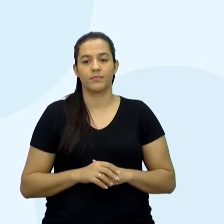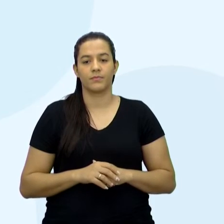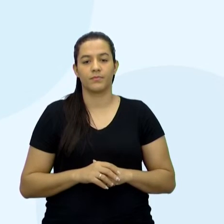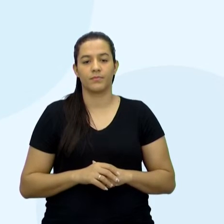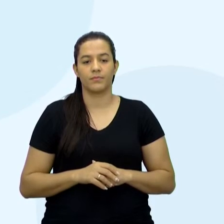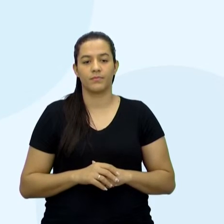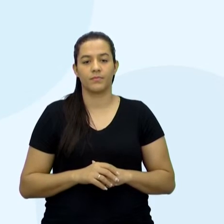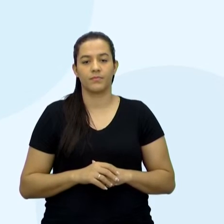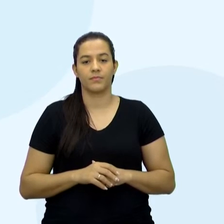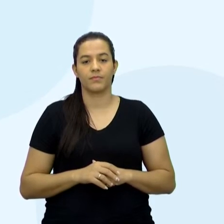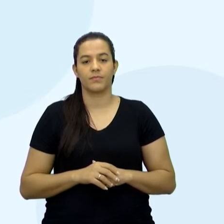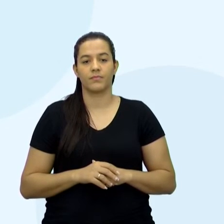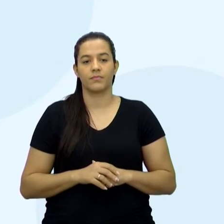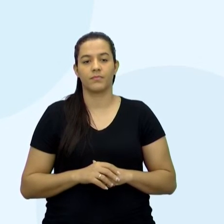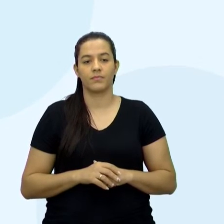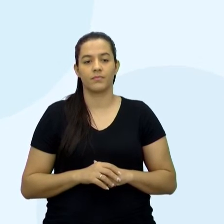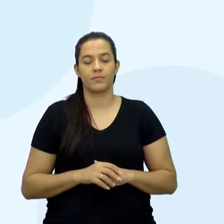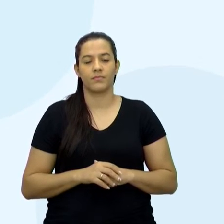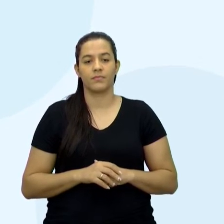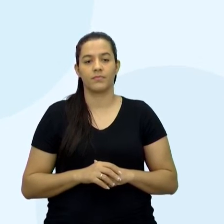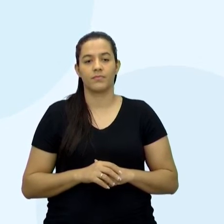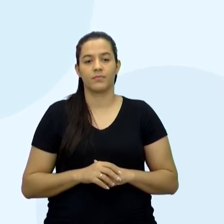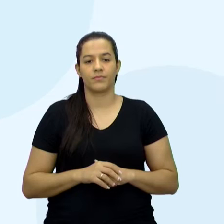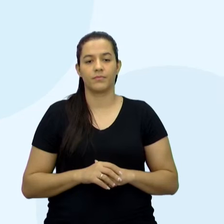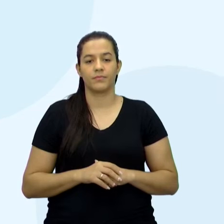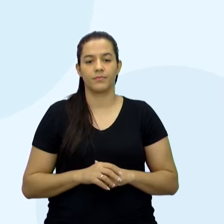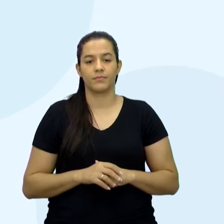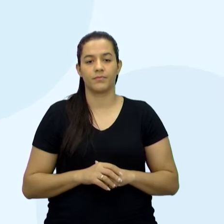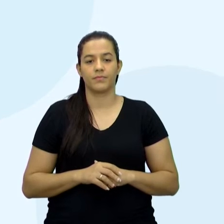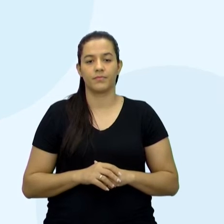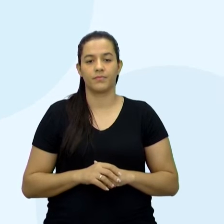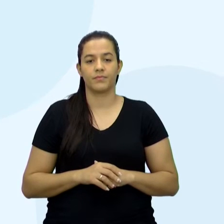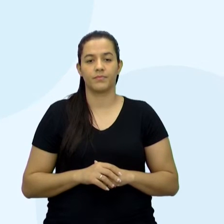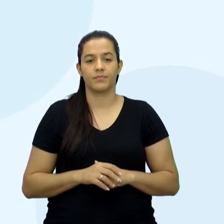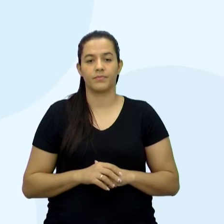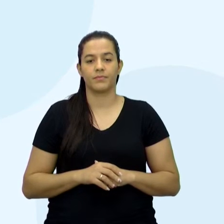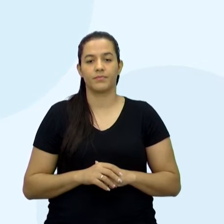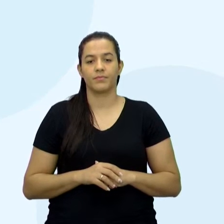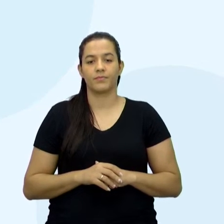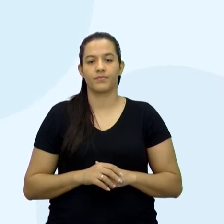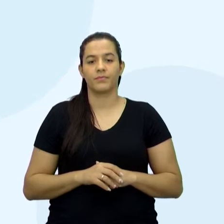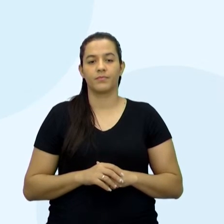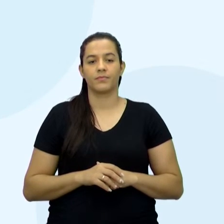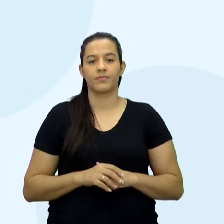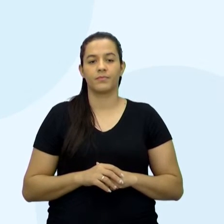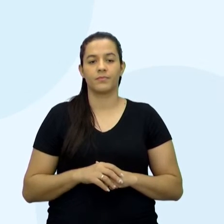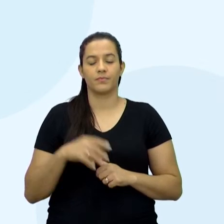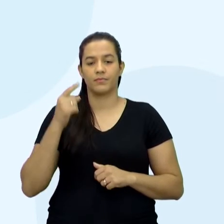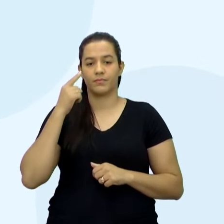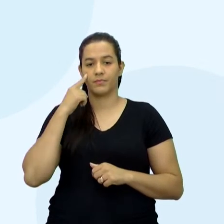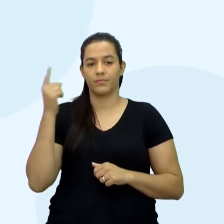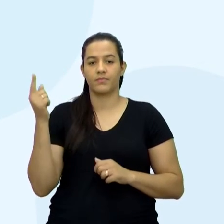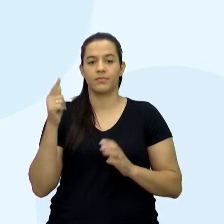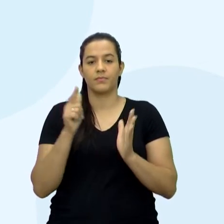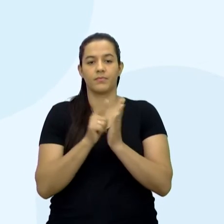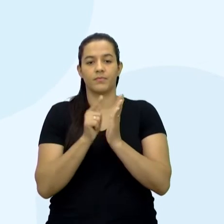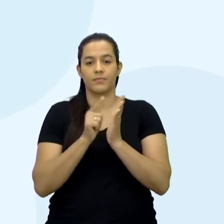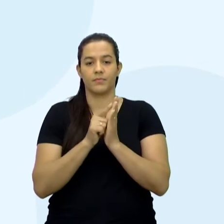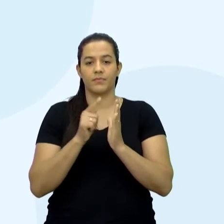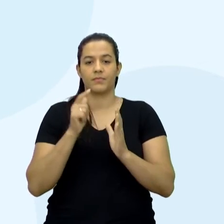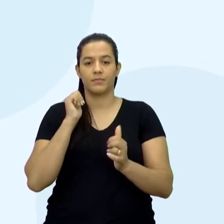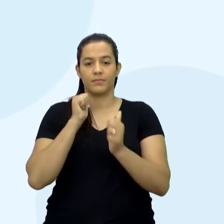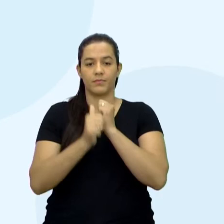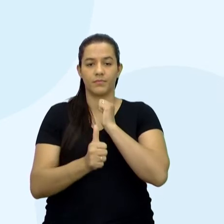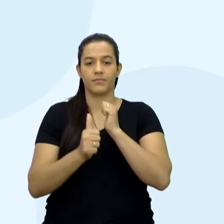Eu vou pegar aqui a caneta só para eu deixar aqui, ó. Eu tô lendo aqui essa manchete agora.